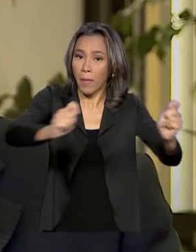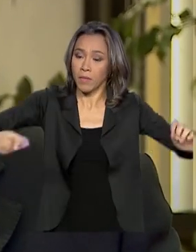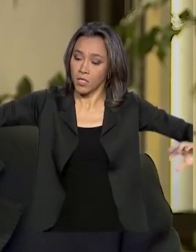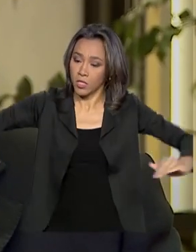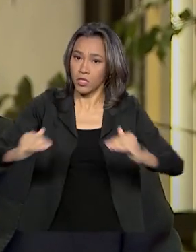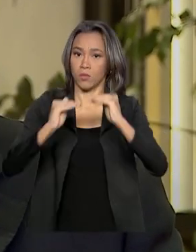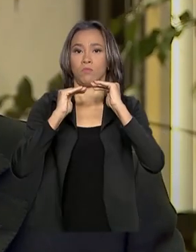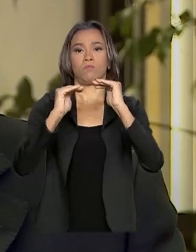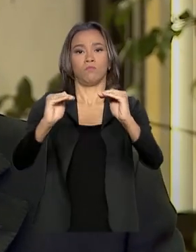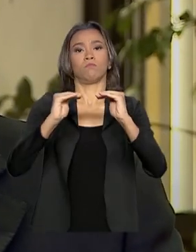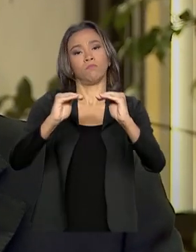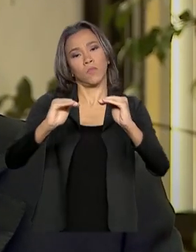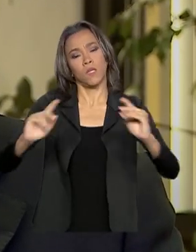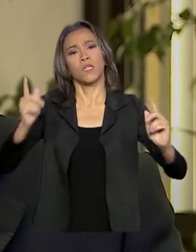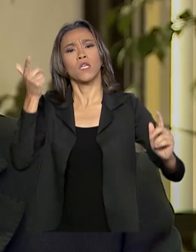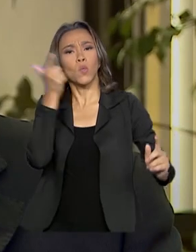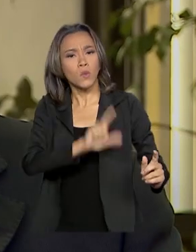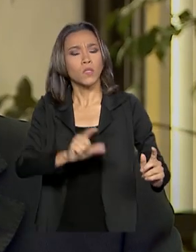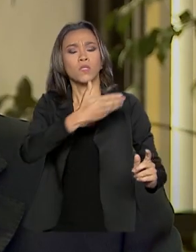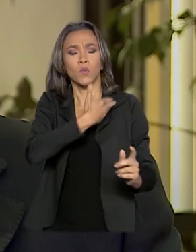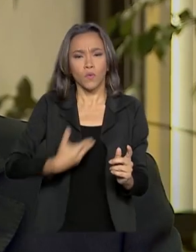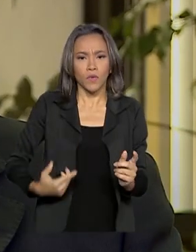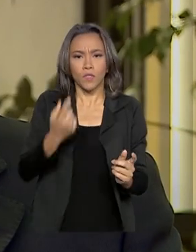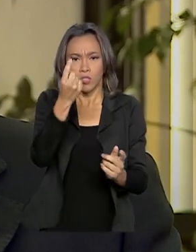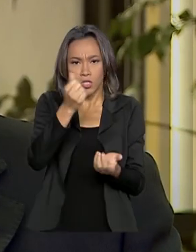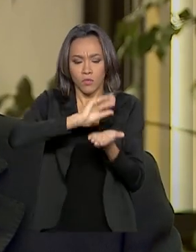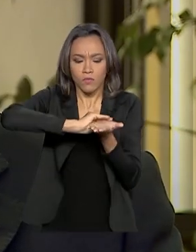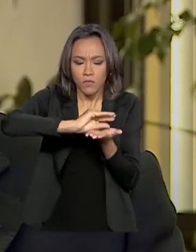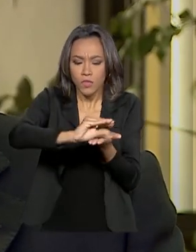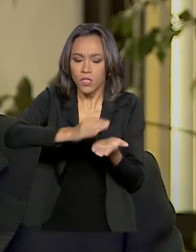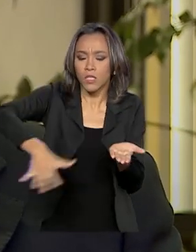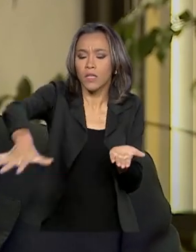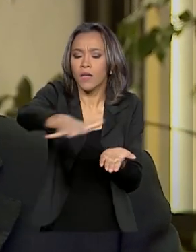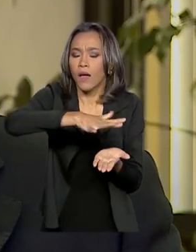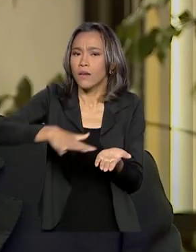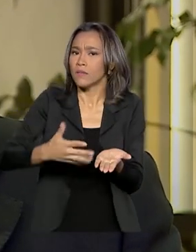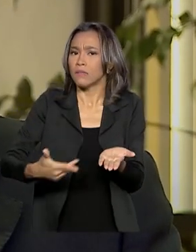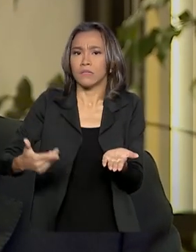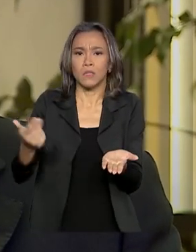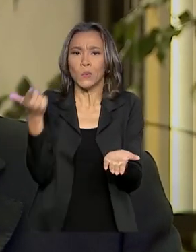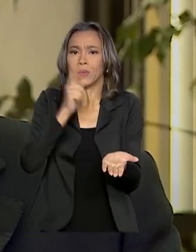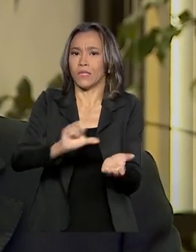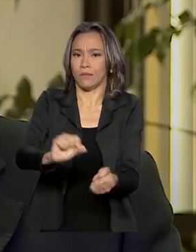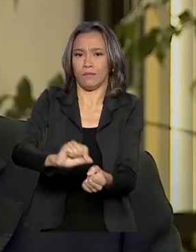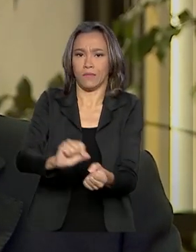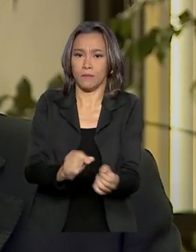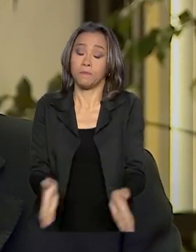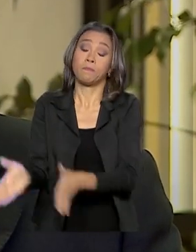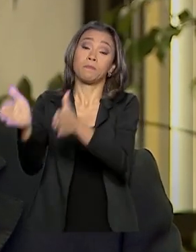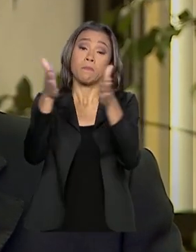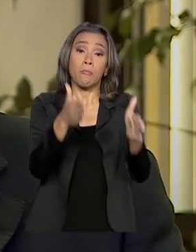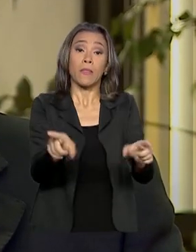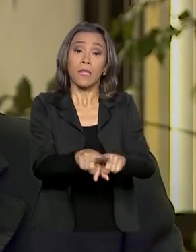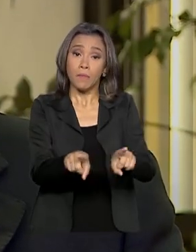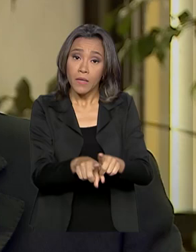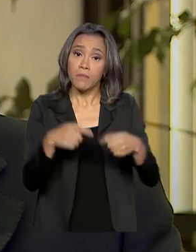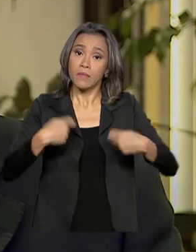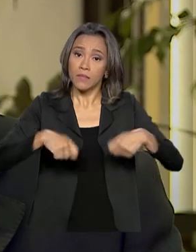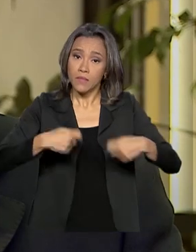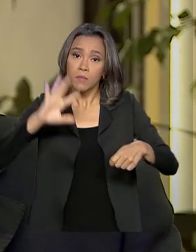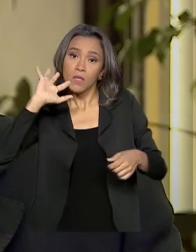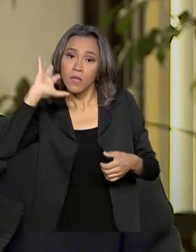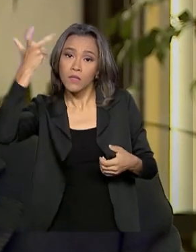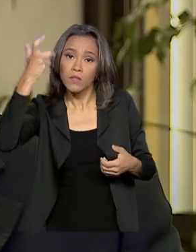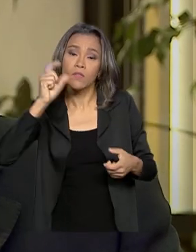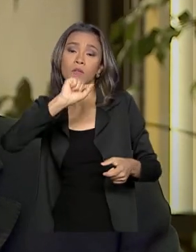condições de investir em áreas que hoje ele não tem condições de fazê-lo. E, ao mesmo tempo, nós temos que atacar a questão da